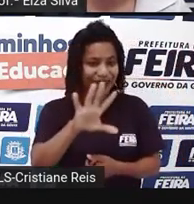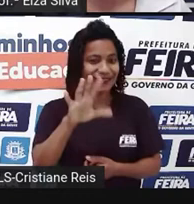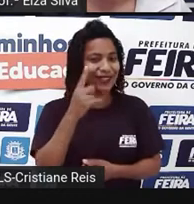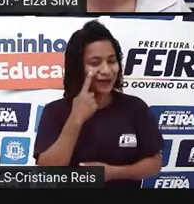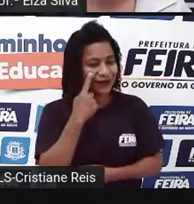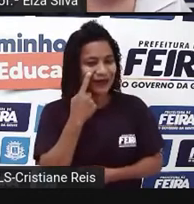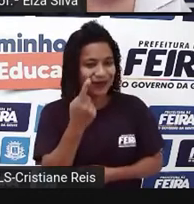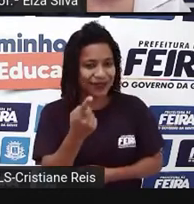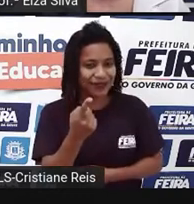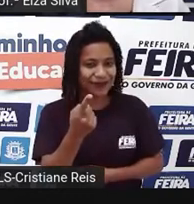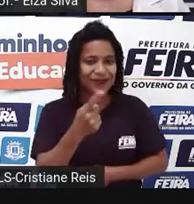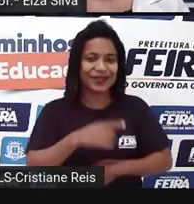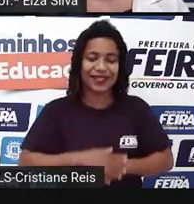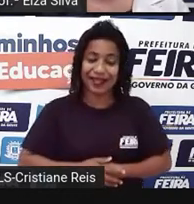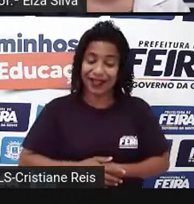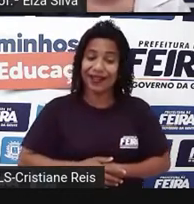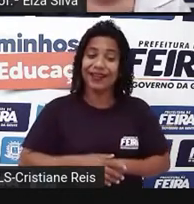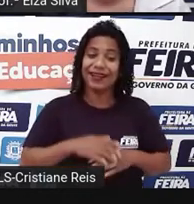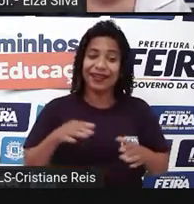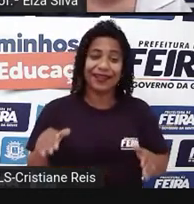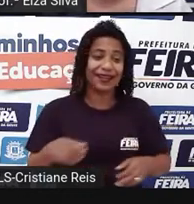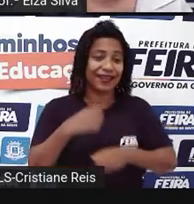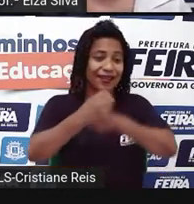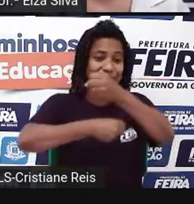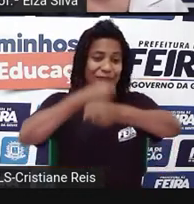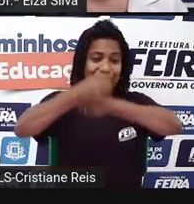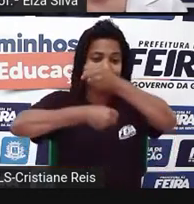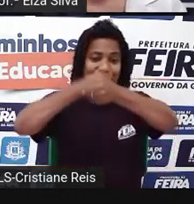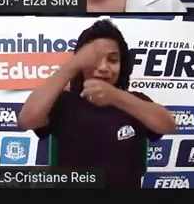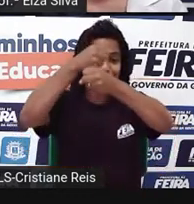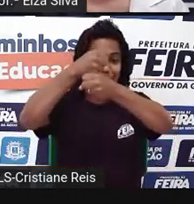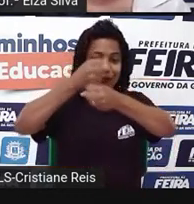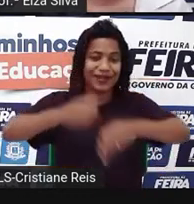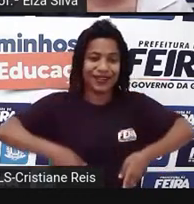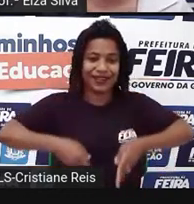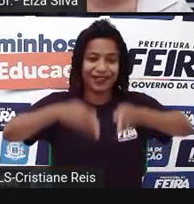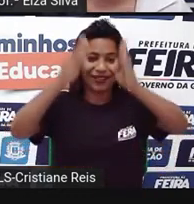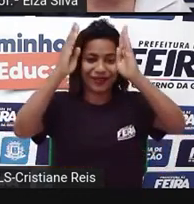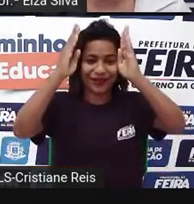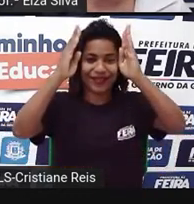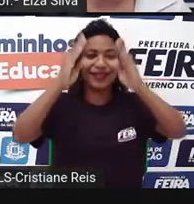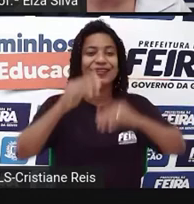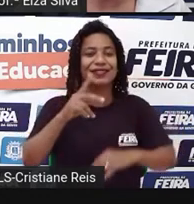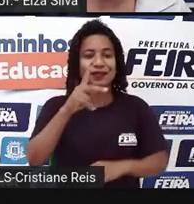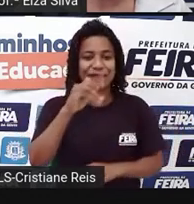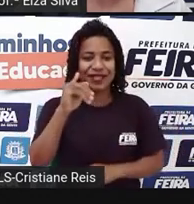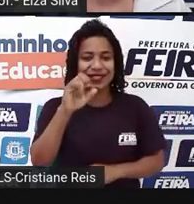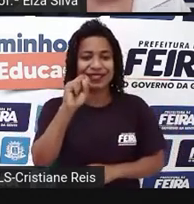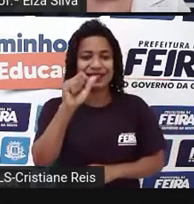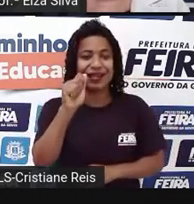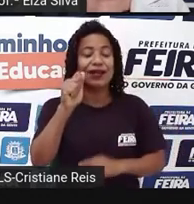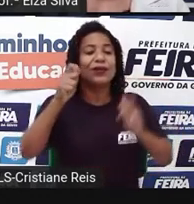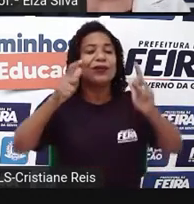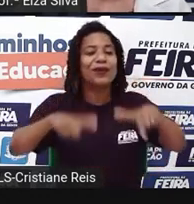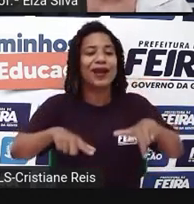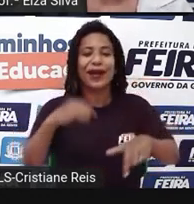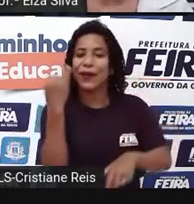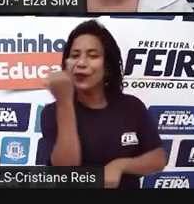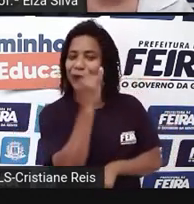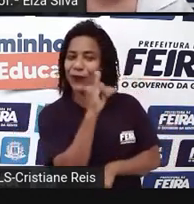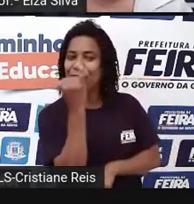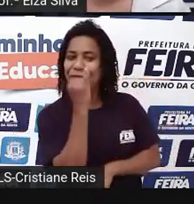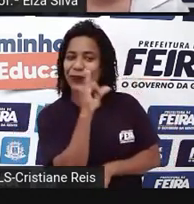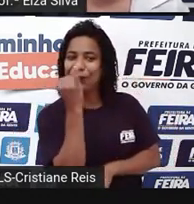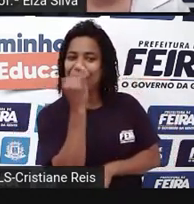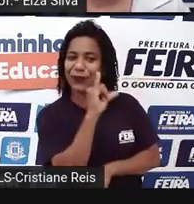of Pisa, né? A Torre de Pisa, que fica lá na Itália. E o que é que a gente